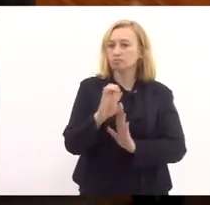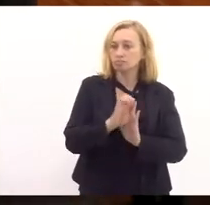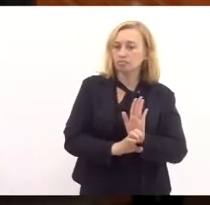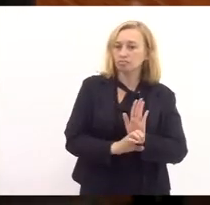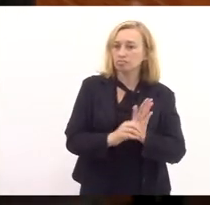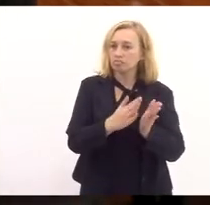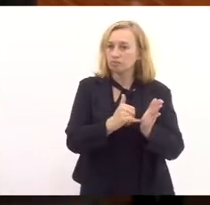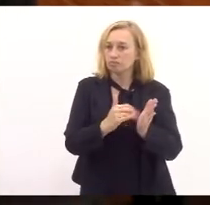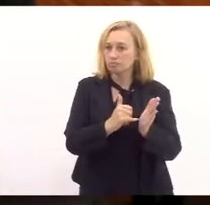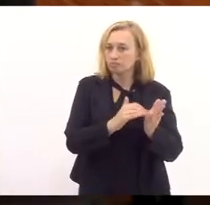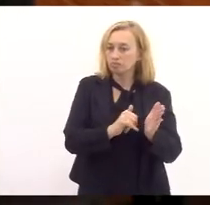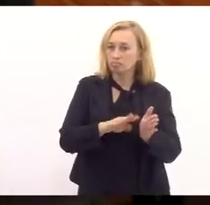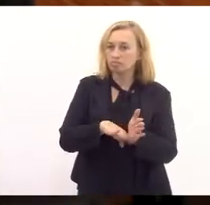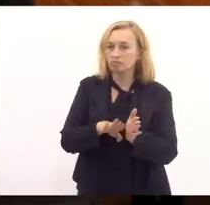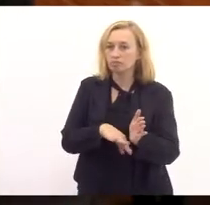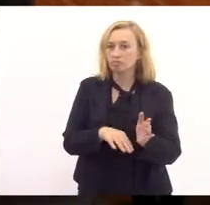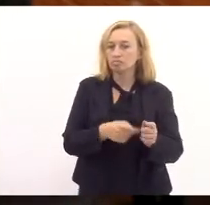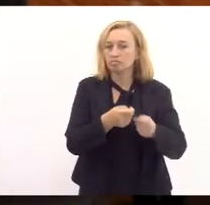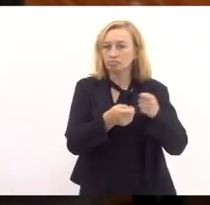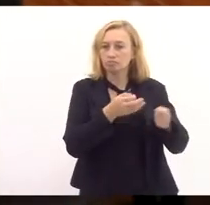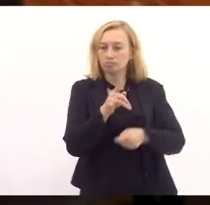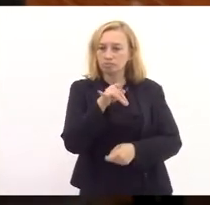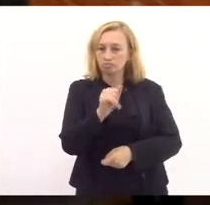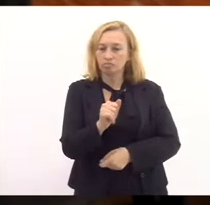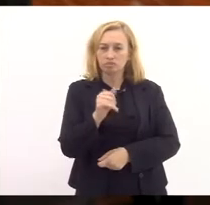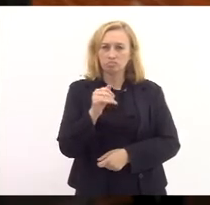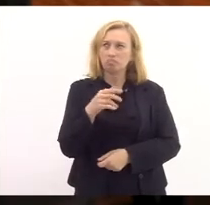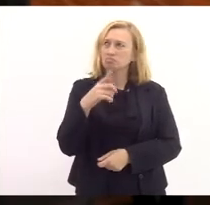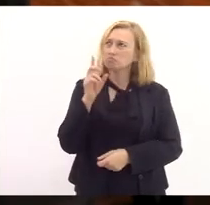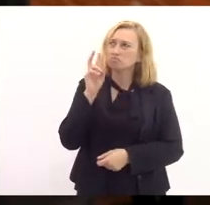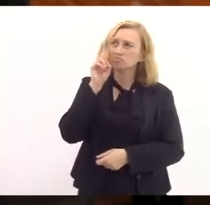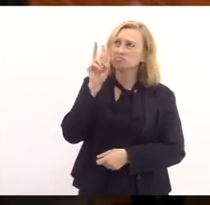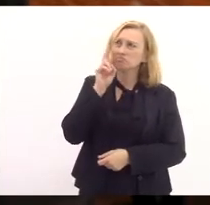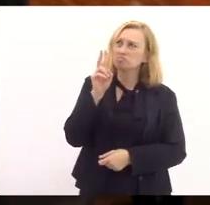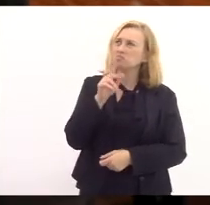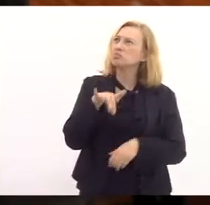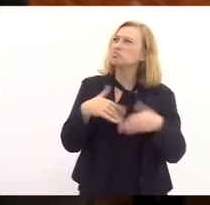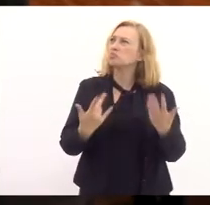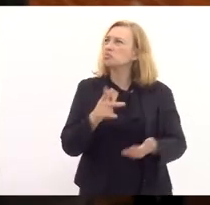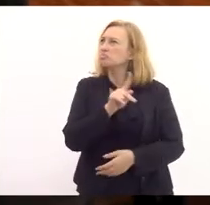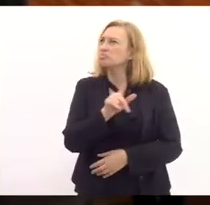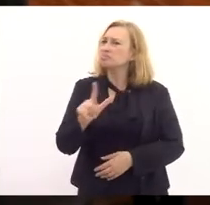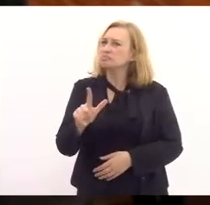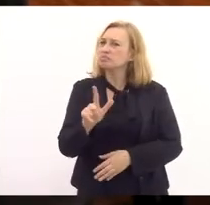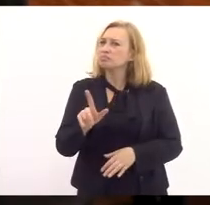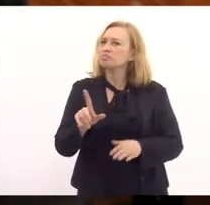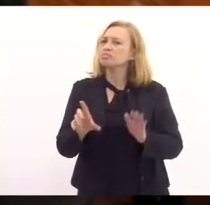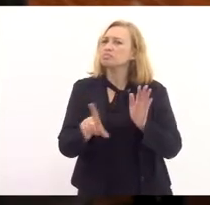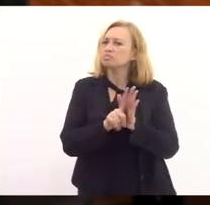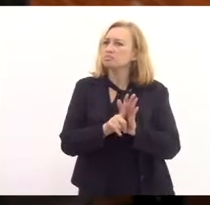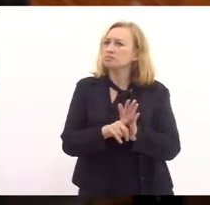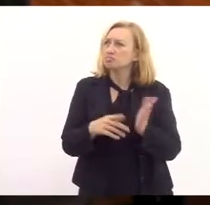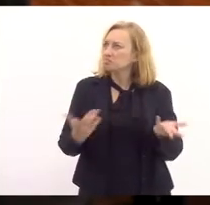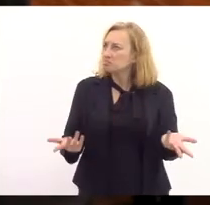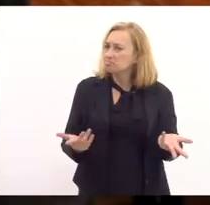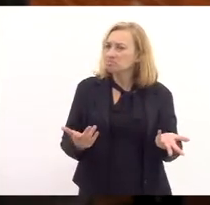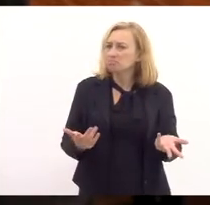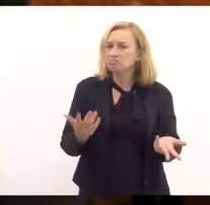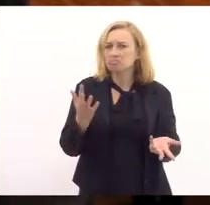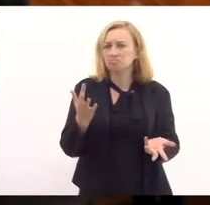despesas das agências reguladoras, agora não vou me recordar o PL que foi aprovado aqui, nem a lei